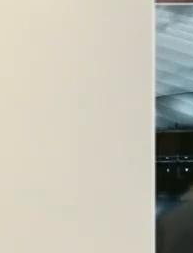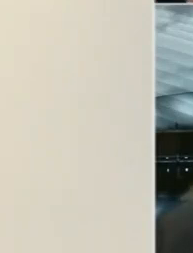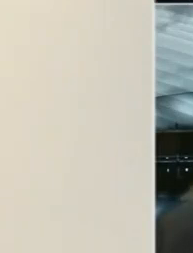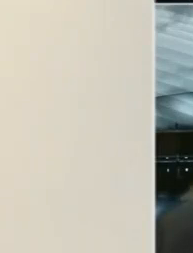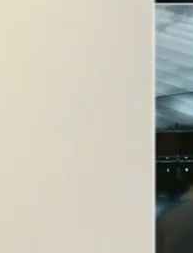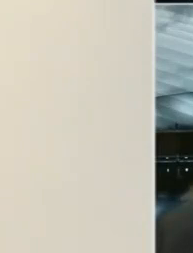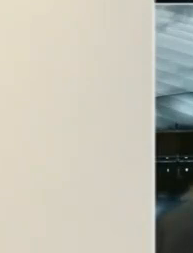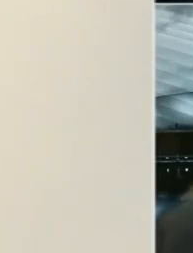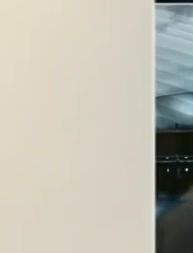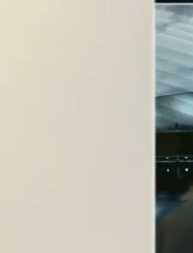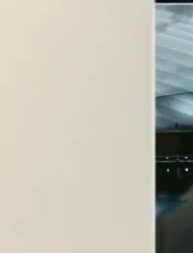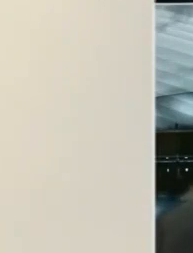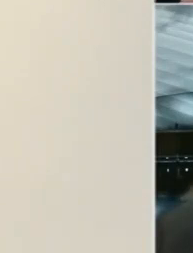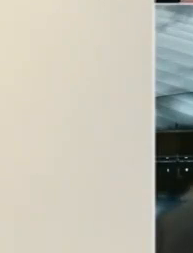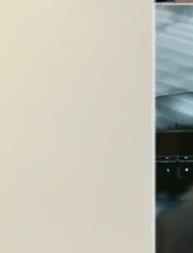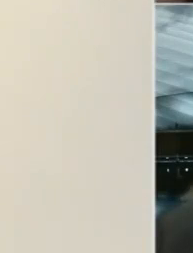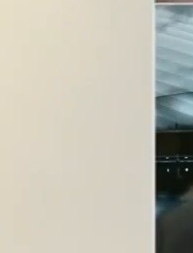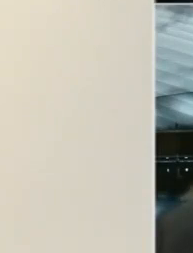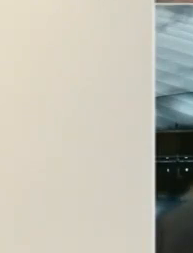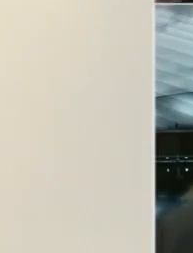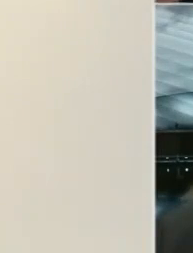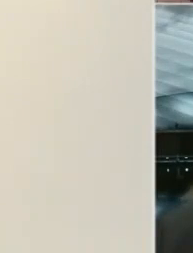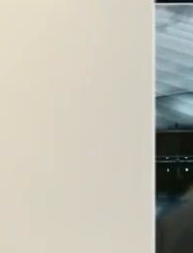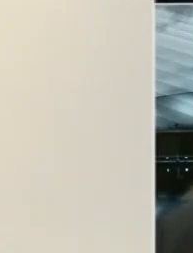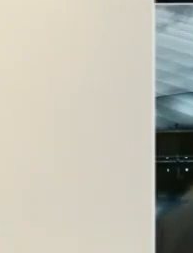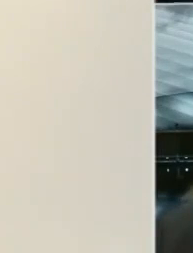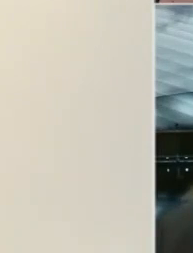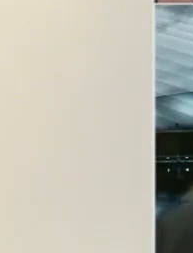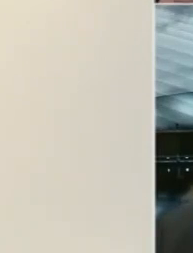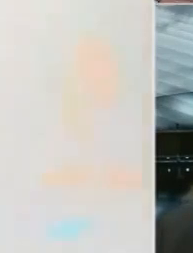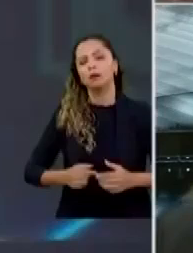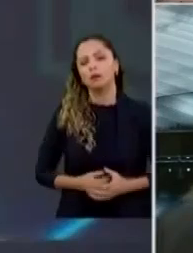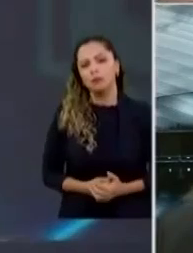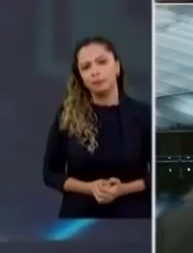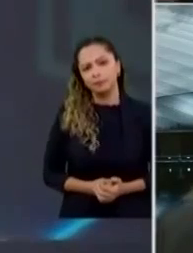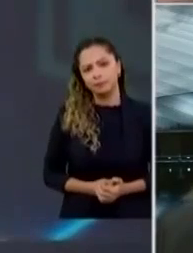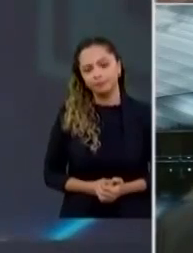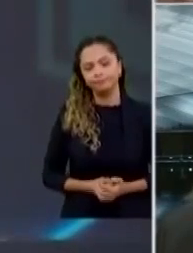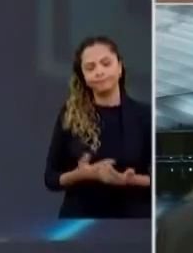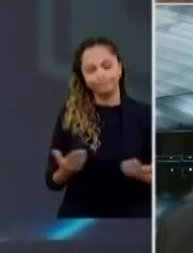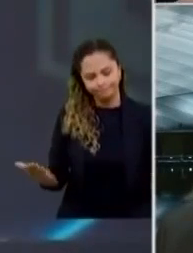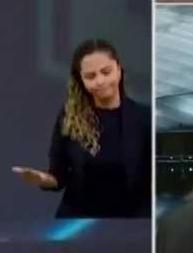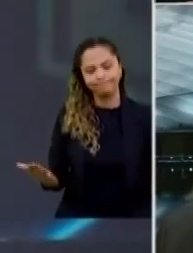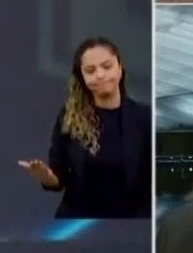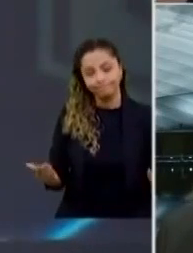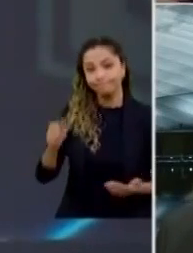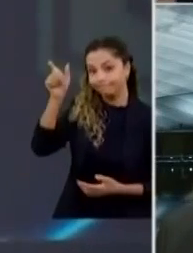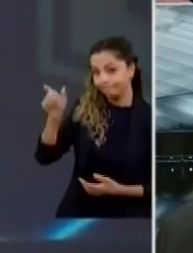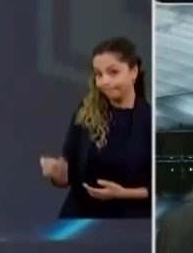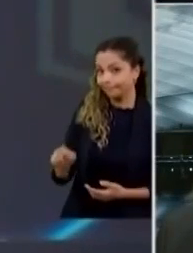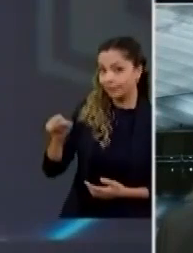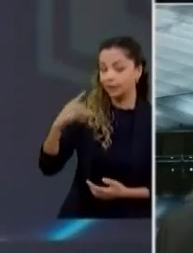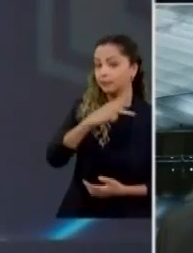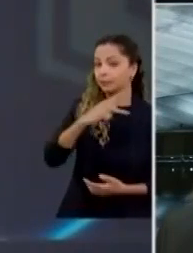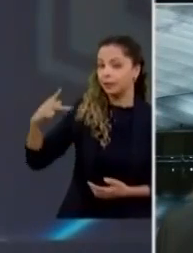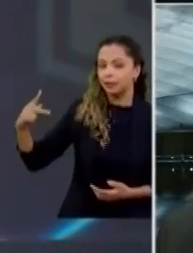eleitora, principalmente aquela eleitora evangélica, aquela que tem ali talvez o poder de influenciar um voto